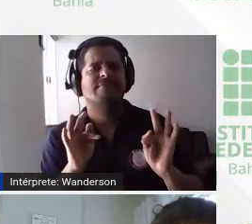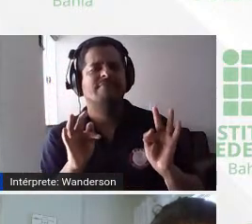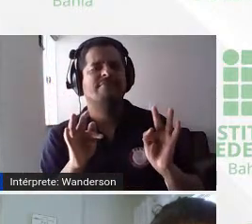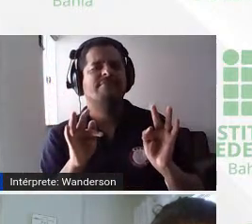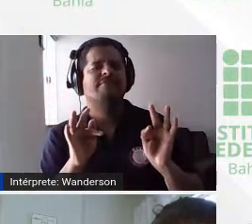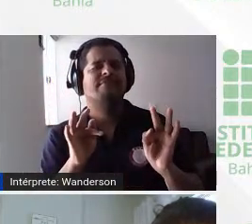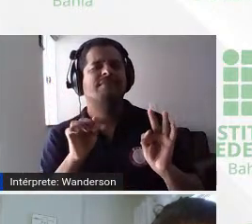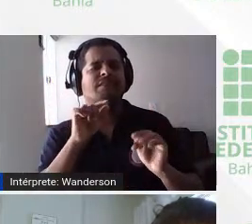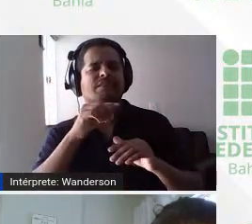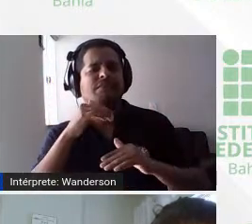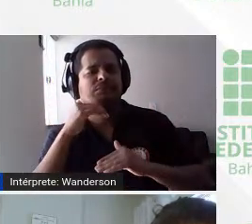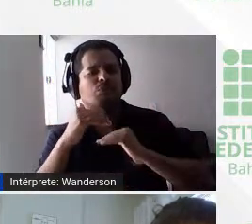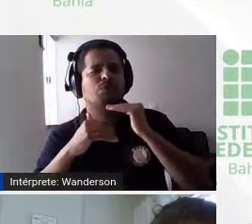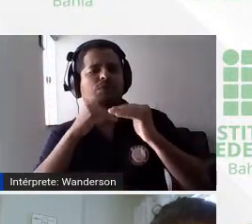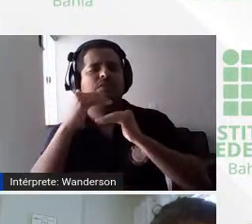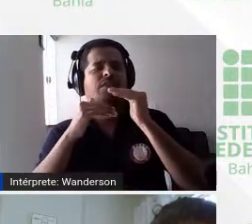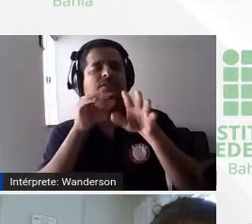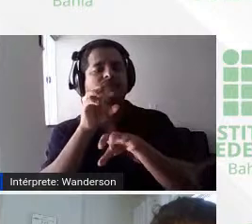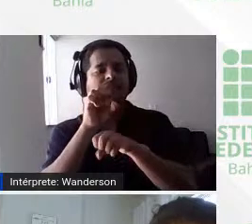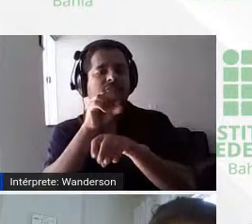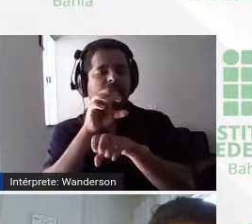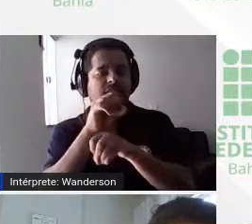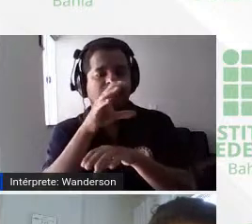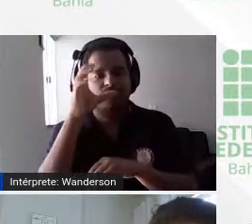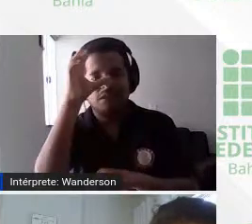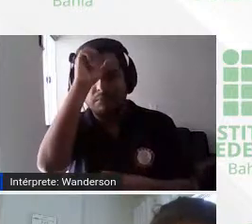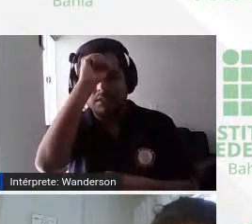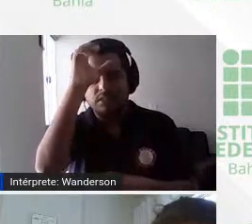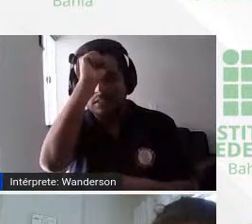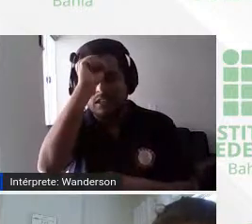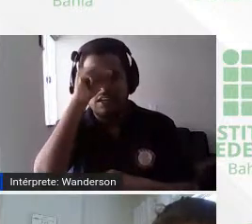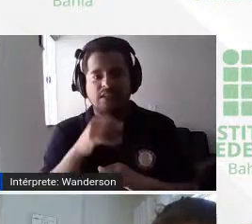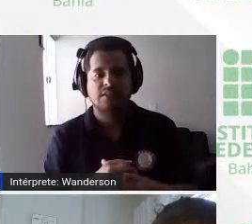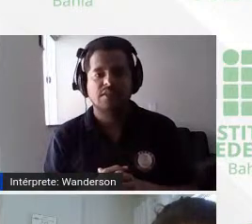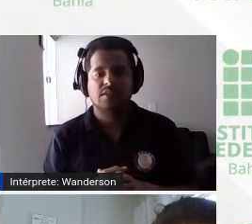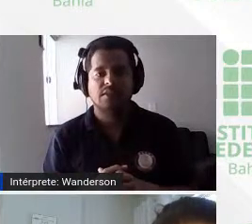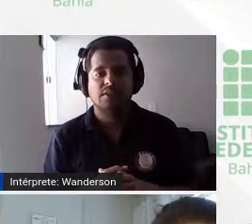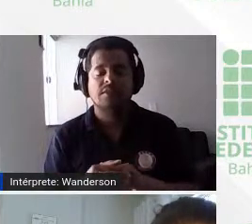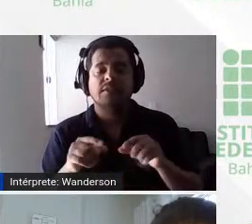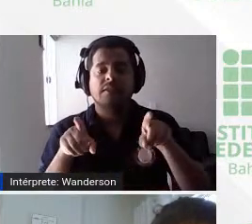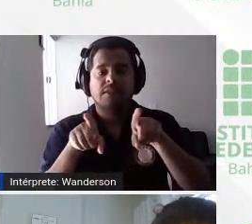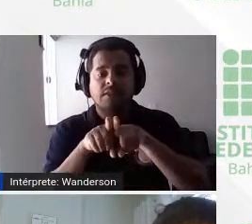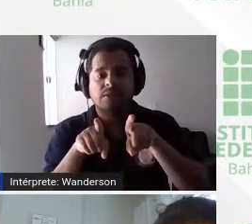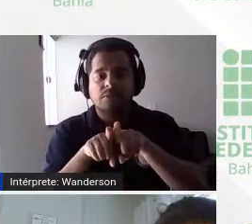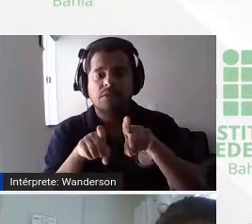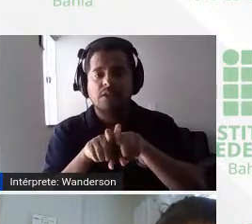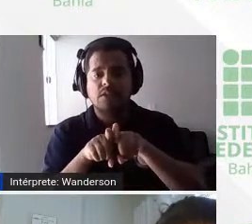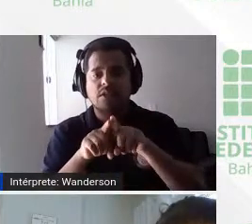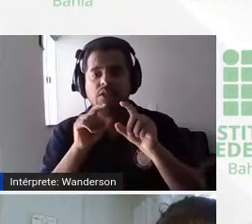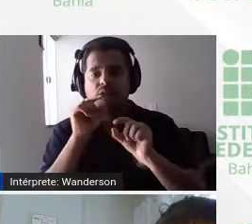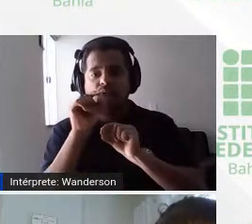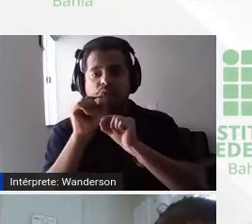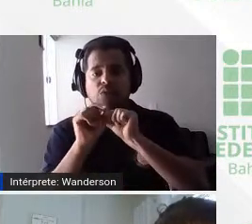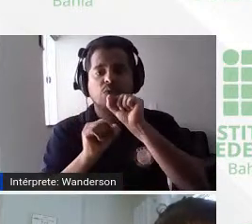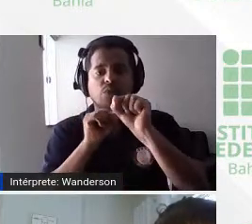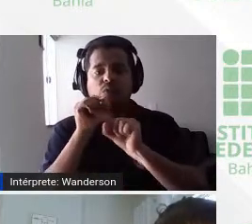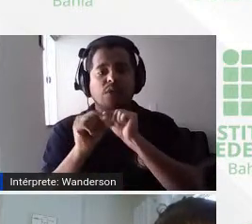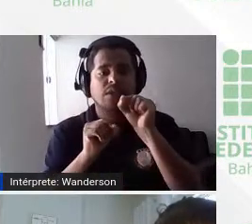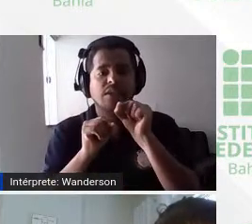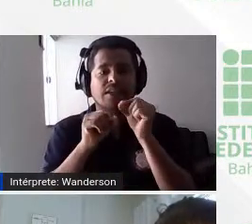processo de ensino-aprendizagem. Além, claro, da aplicação